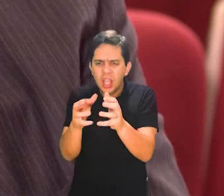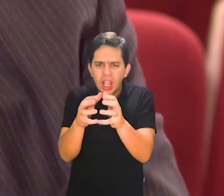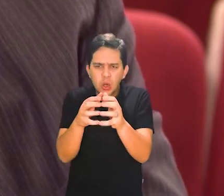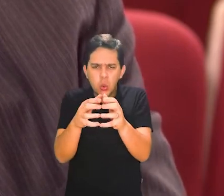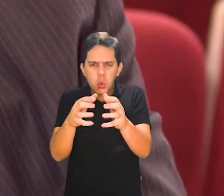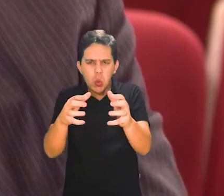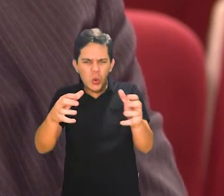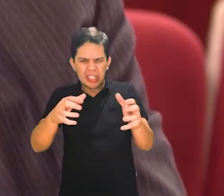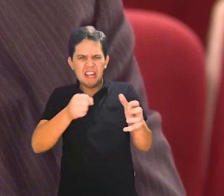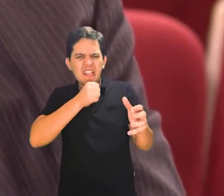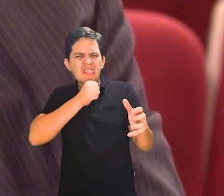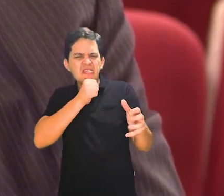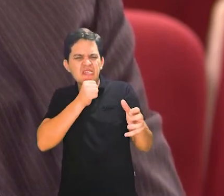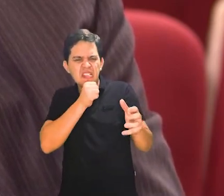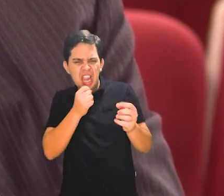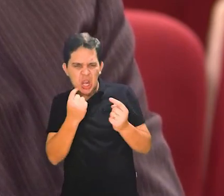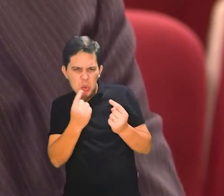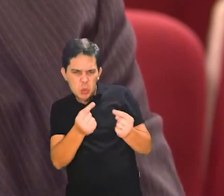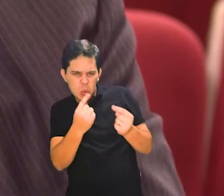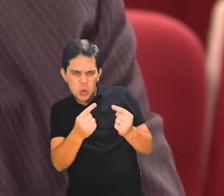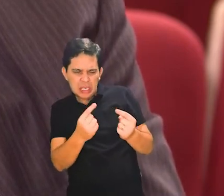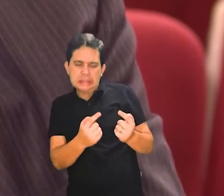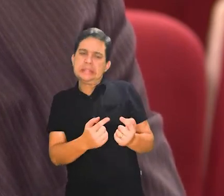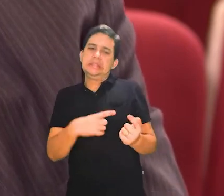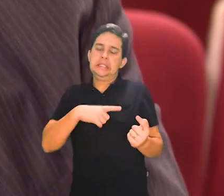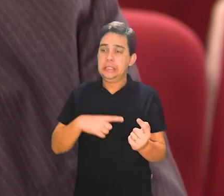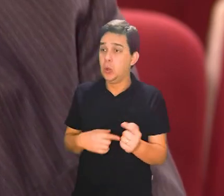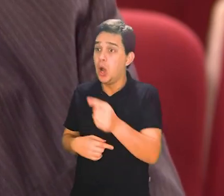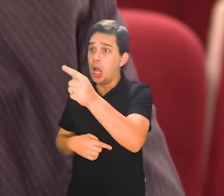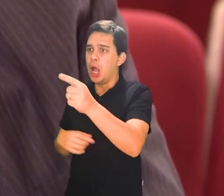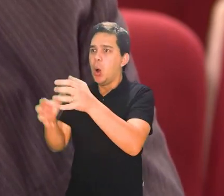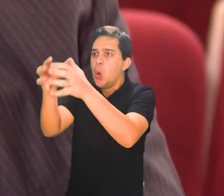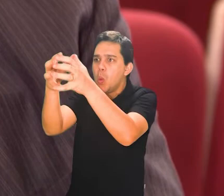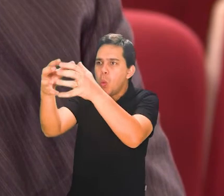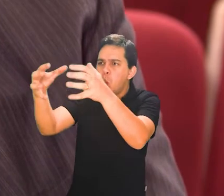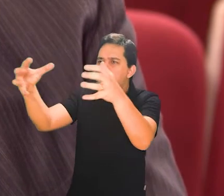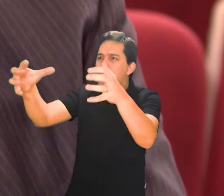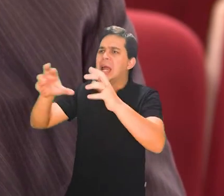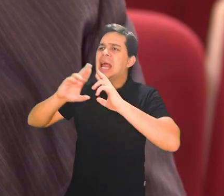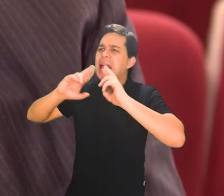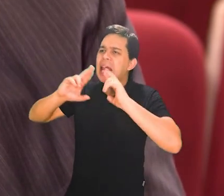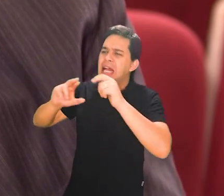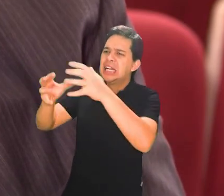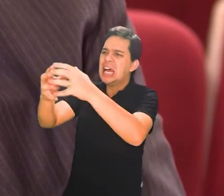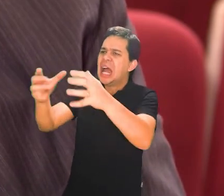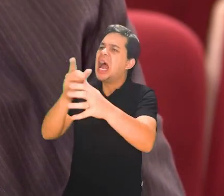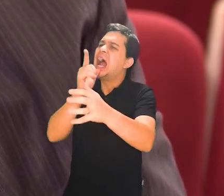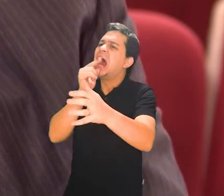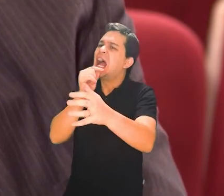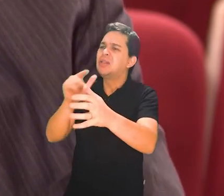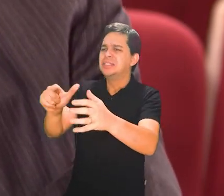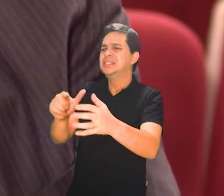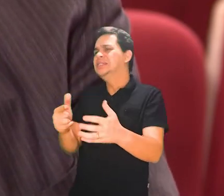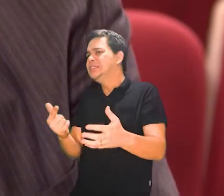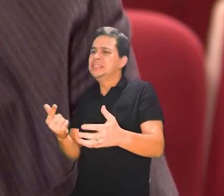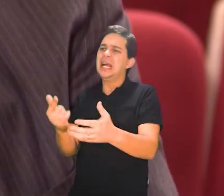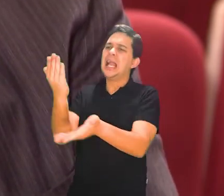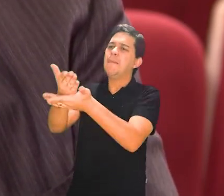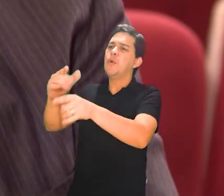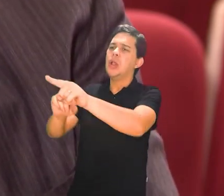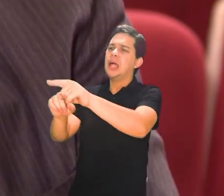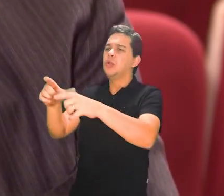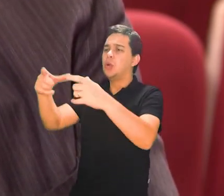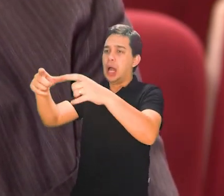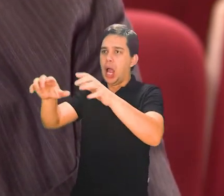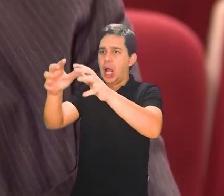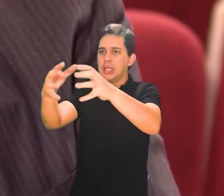de sinalização de desabastecimento de água num bairro, eu sou capaz de, georreferenciado isso, encaminhar uma